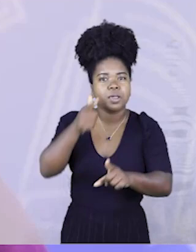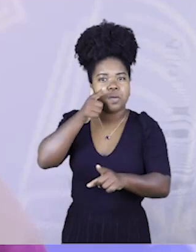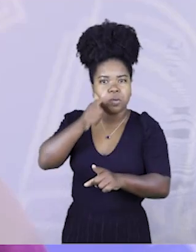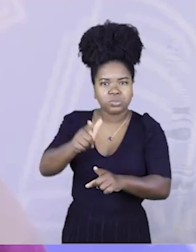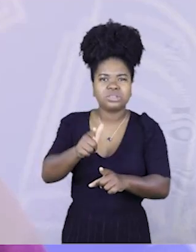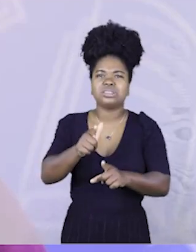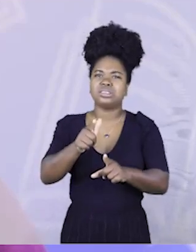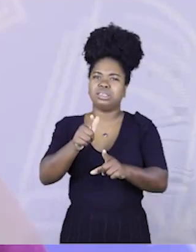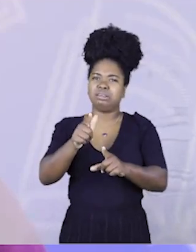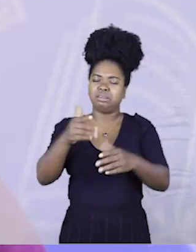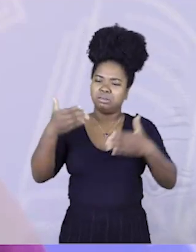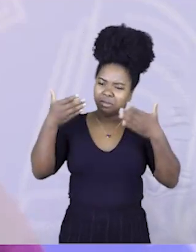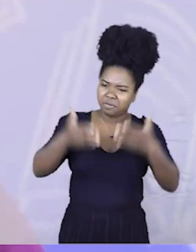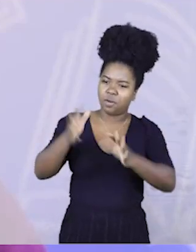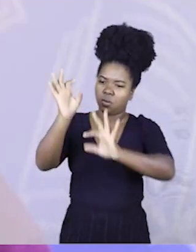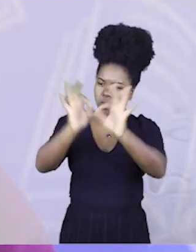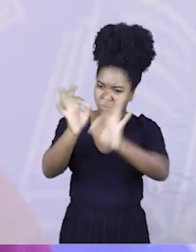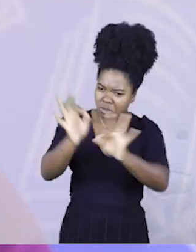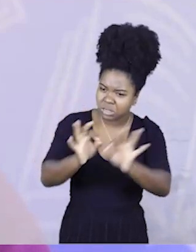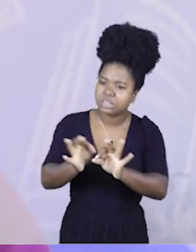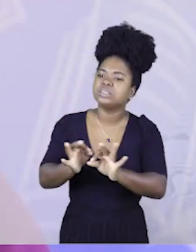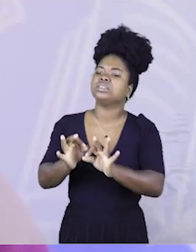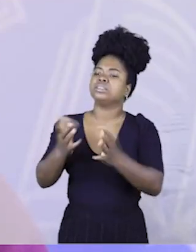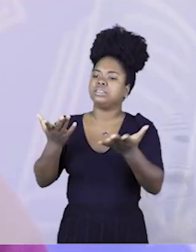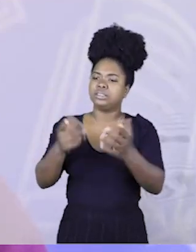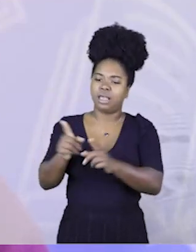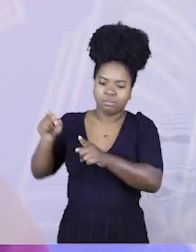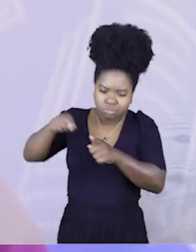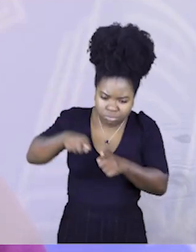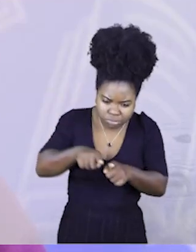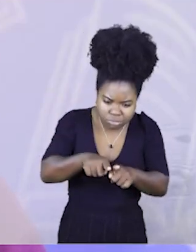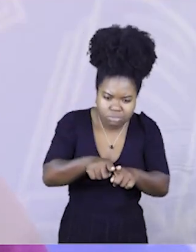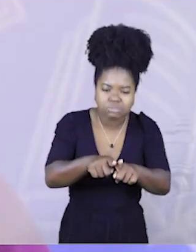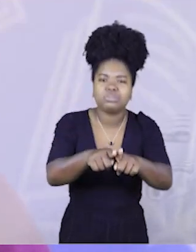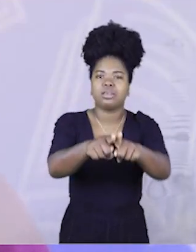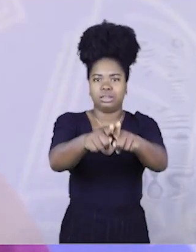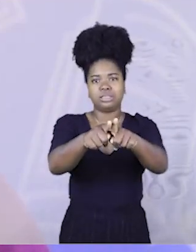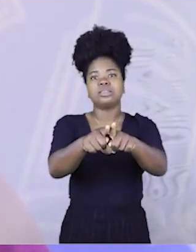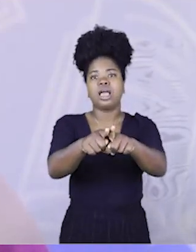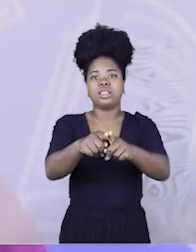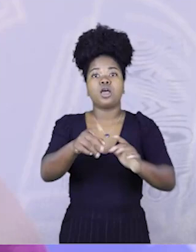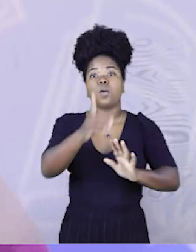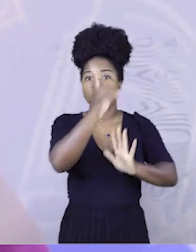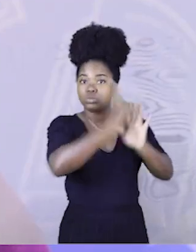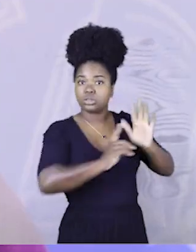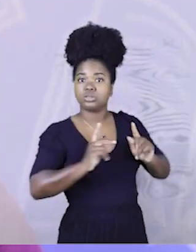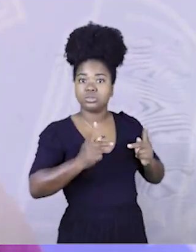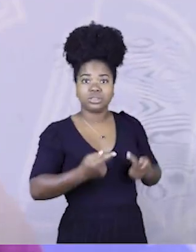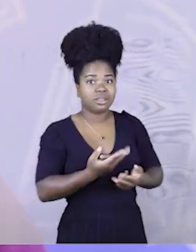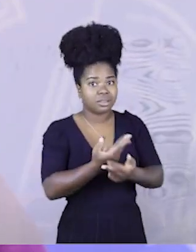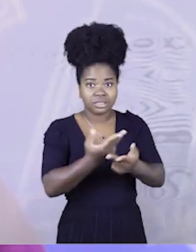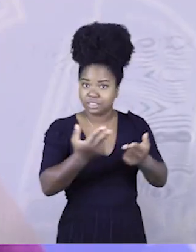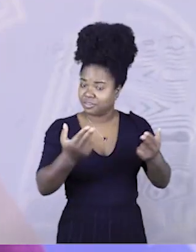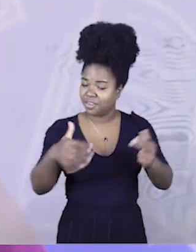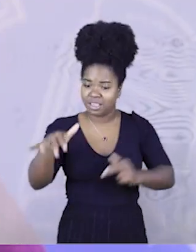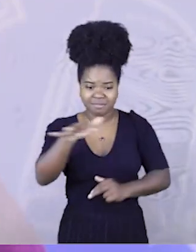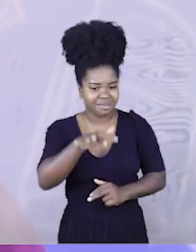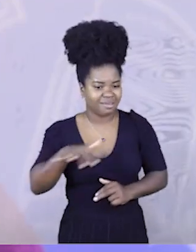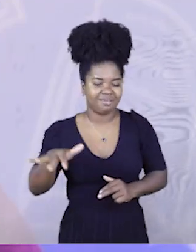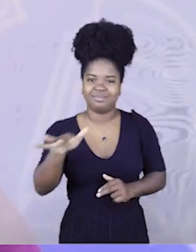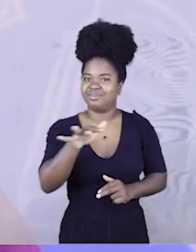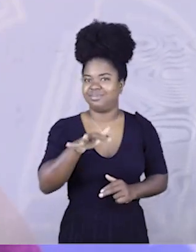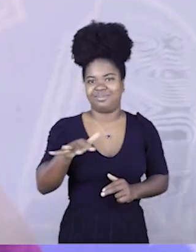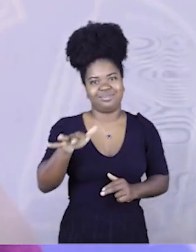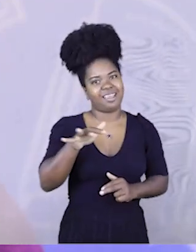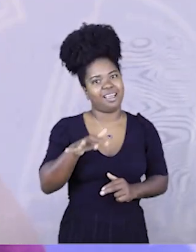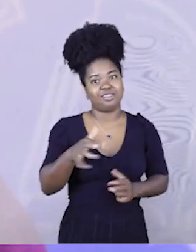nós possamos trabalhar de maneira comum, alinhada, fortalecendo a agenda de direitos humanos nas diversas pastas. Porque quando a gente pega